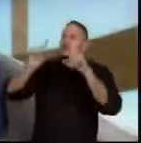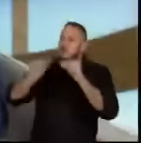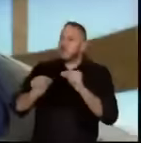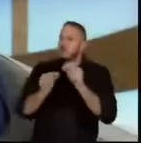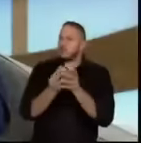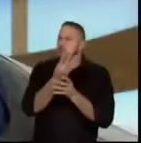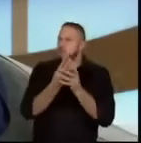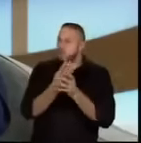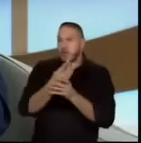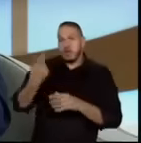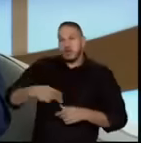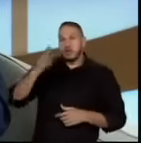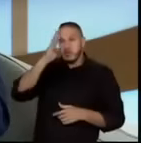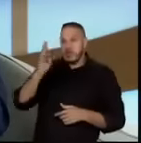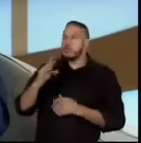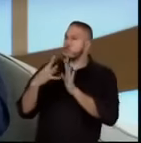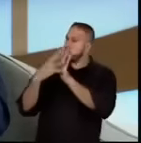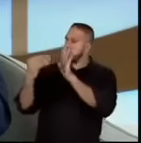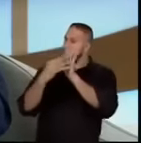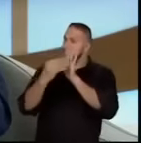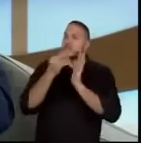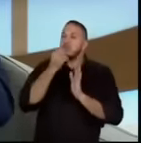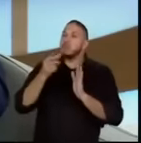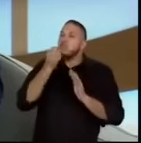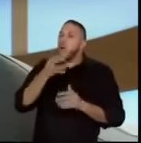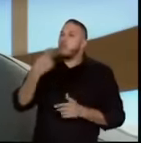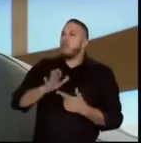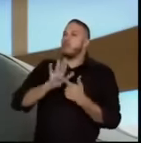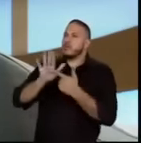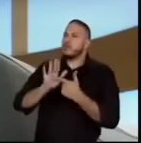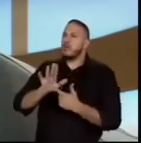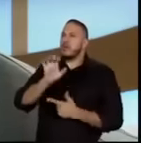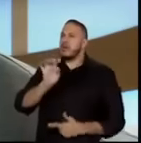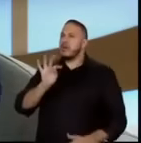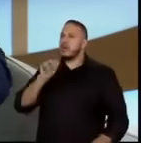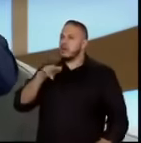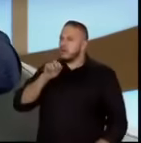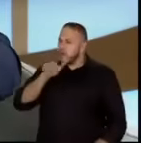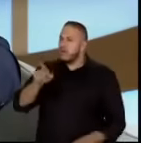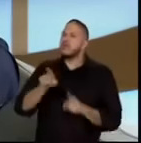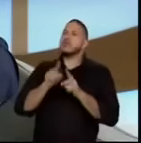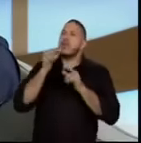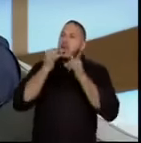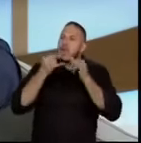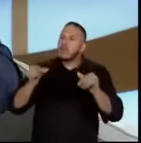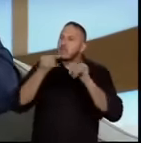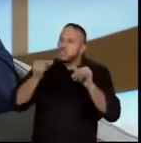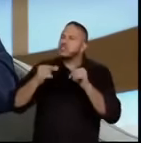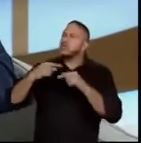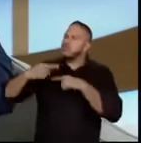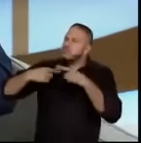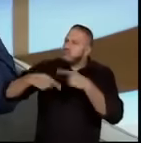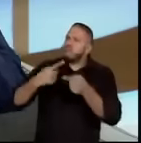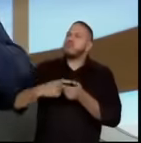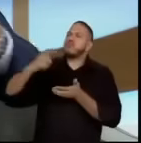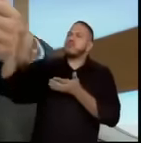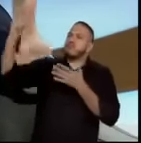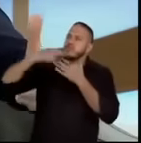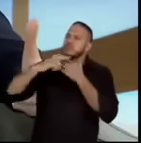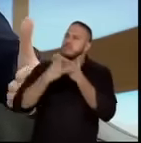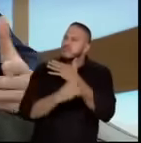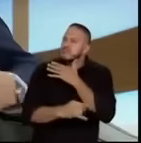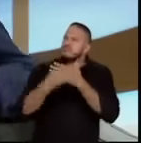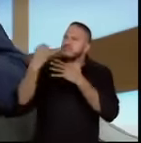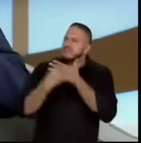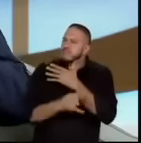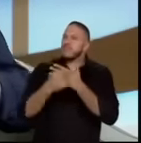exemplo muito bom para dar para o mundo, que é o do etanol, energia, por outro lado, renovável, solar, eólica,